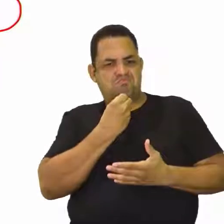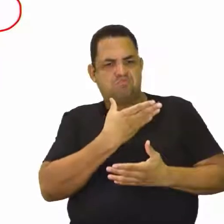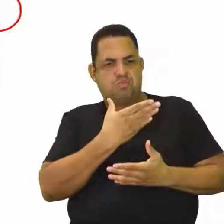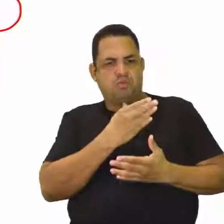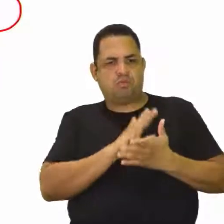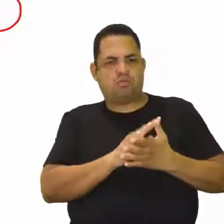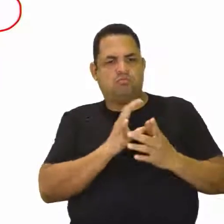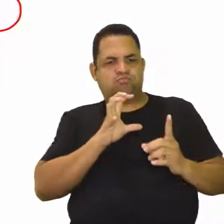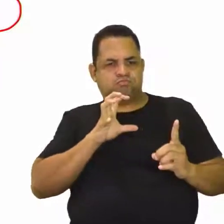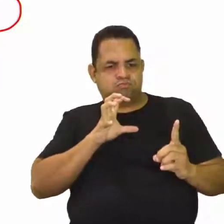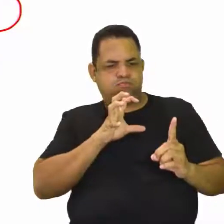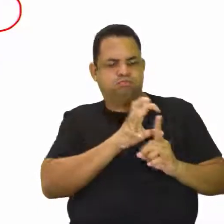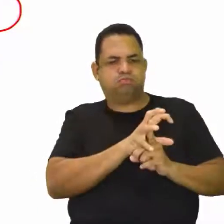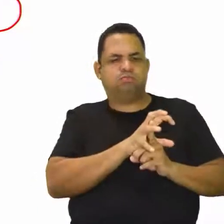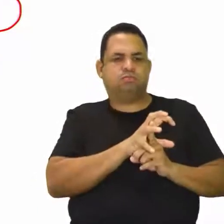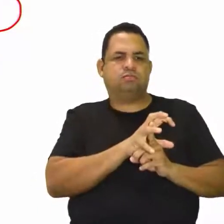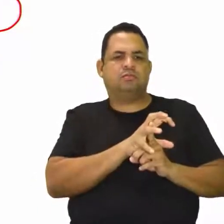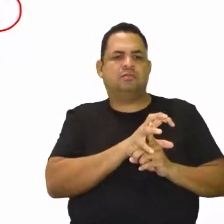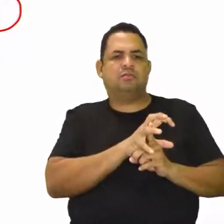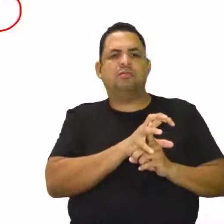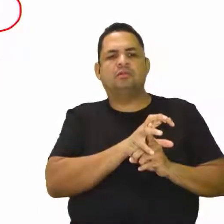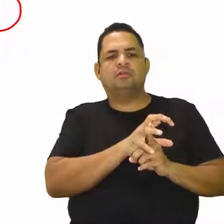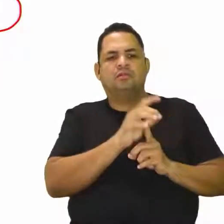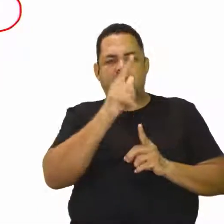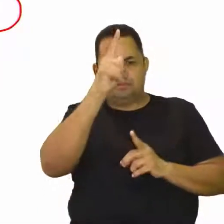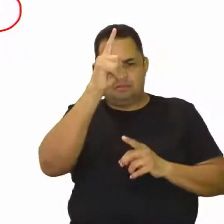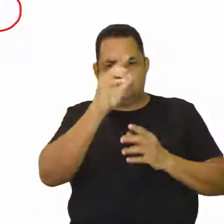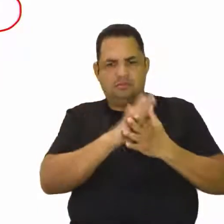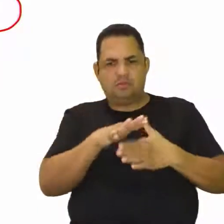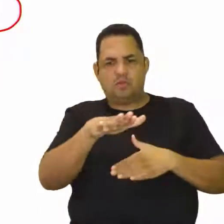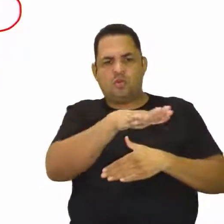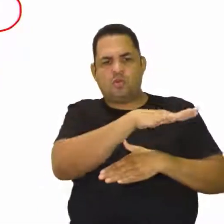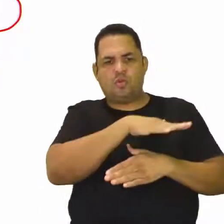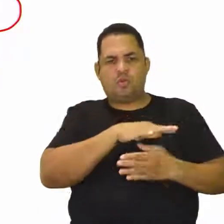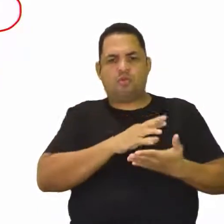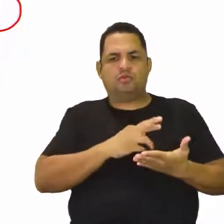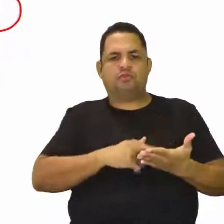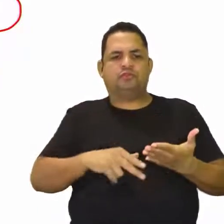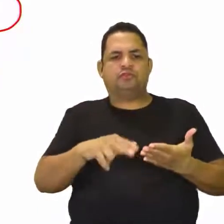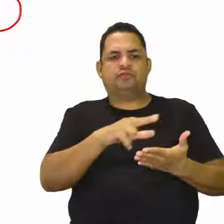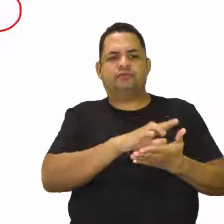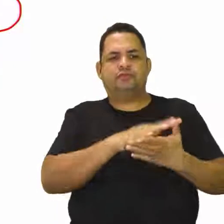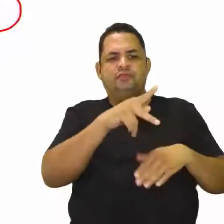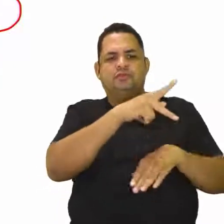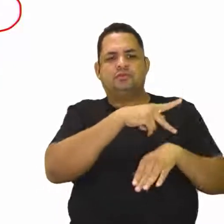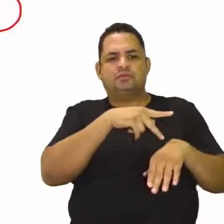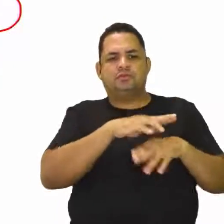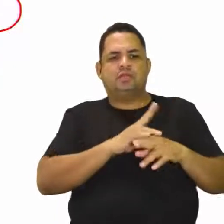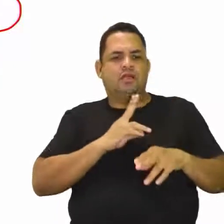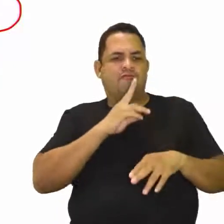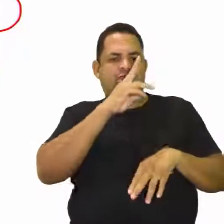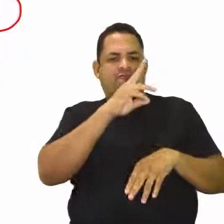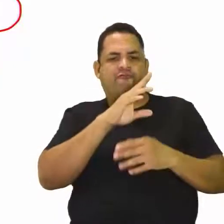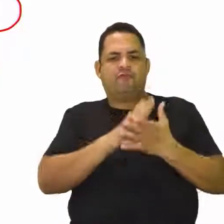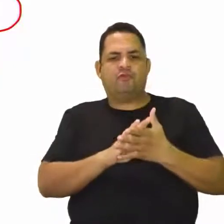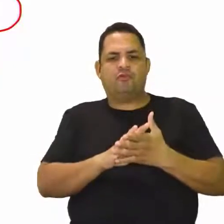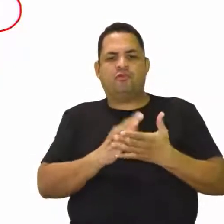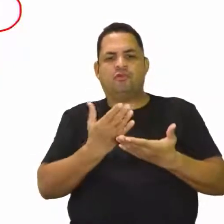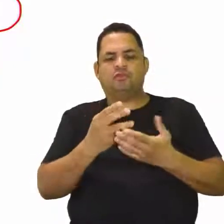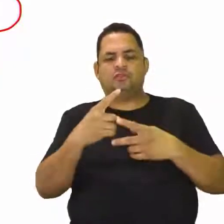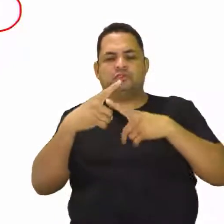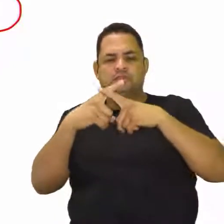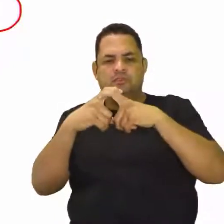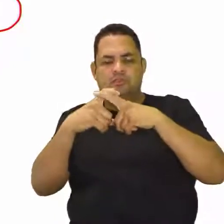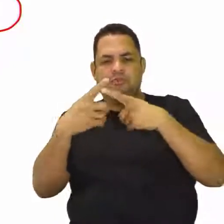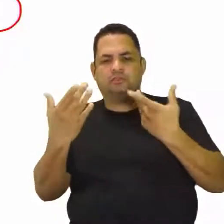eficiente ofensiva alemã, com a ocupação de vários países pelas forças nazistas. Vocês vão